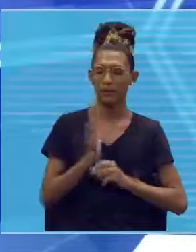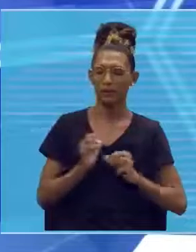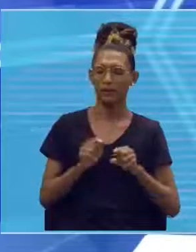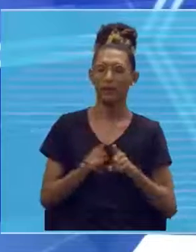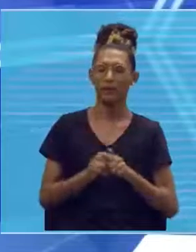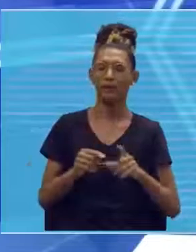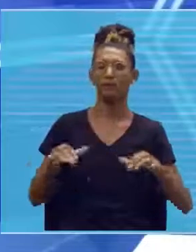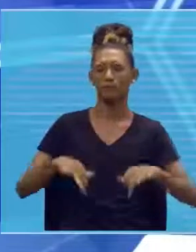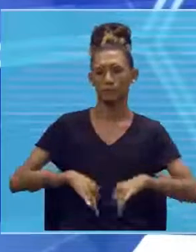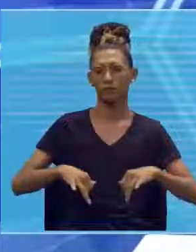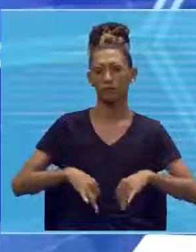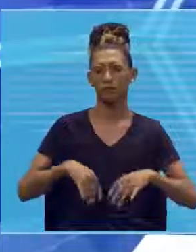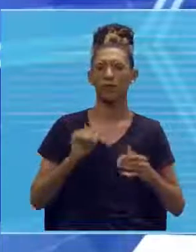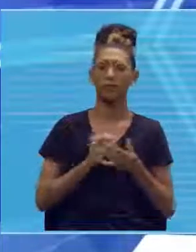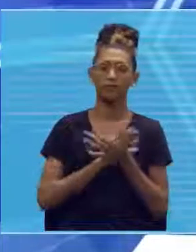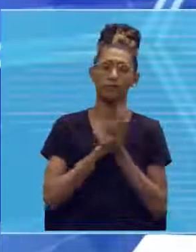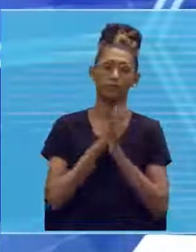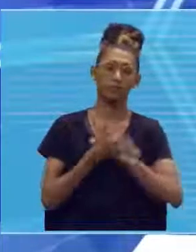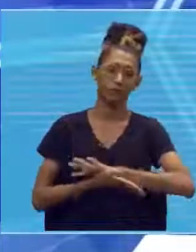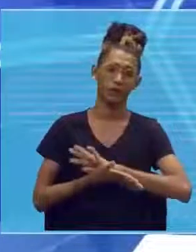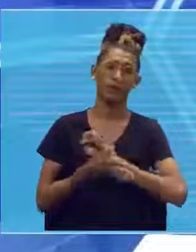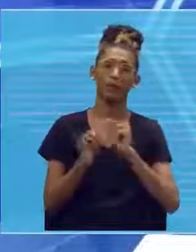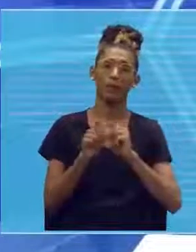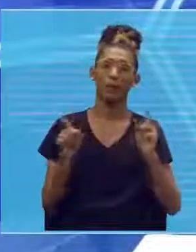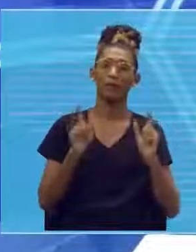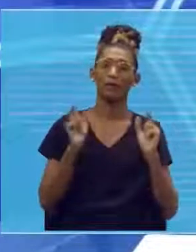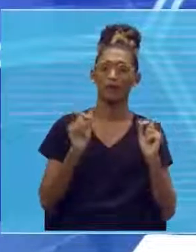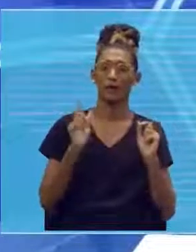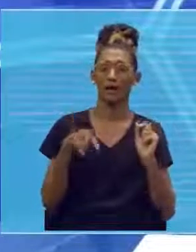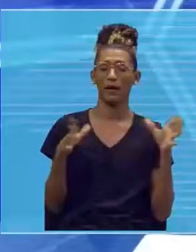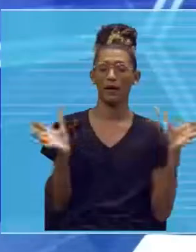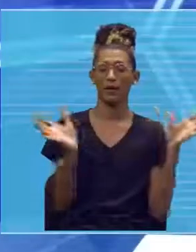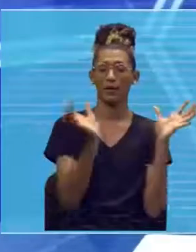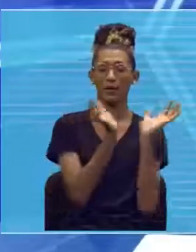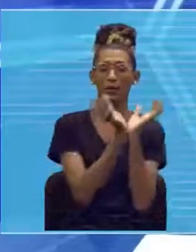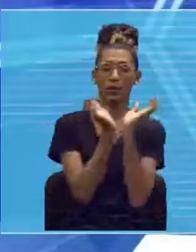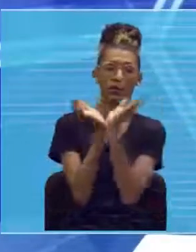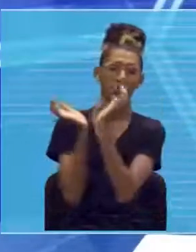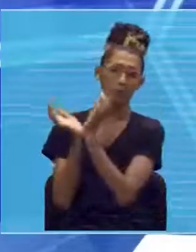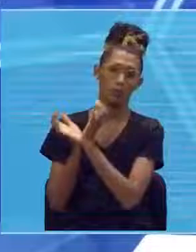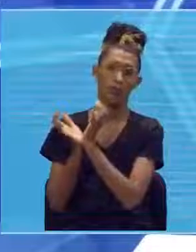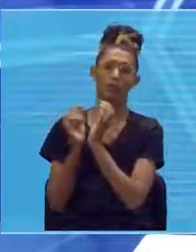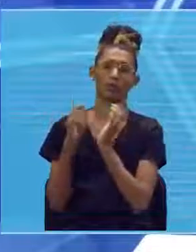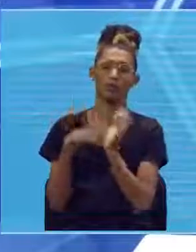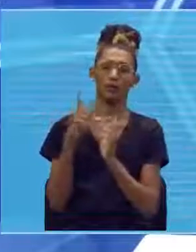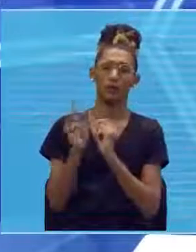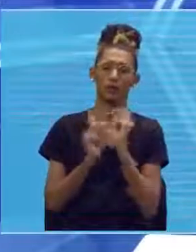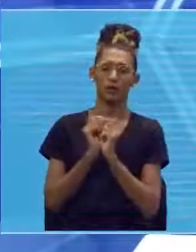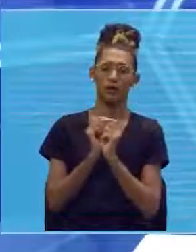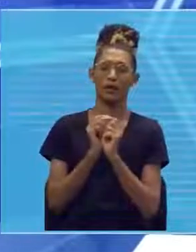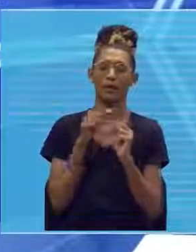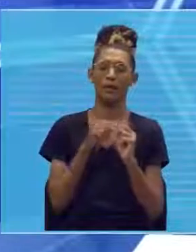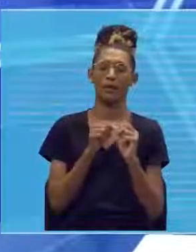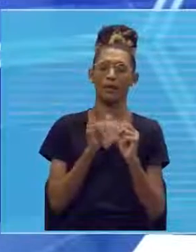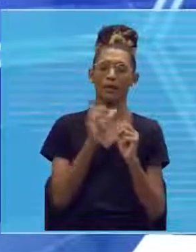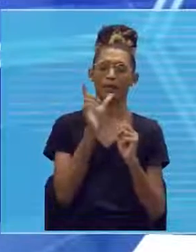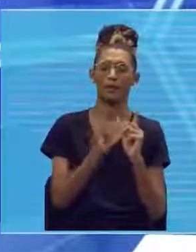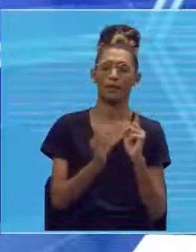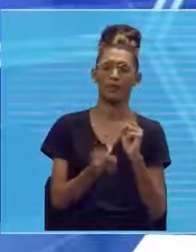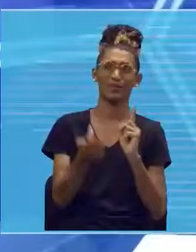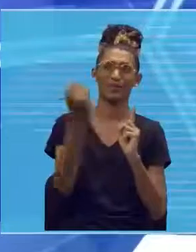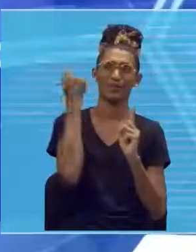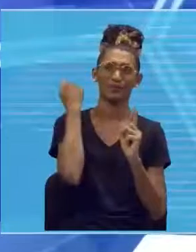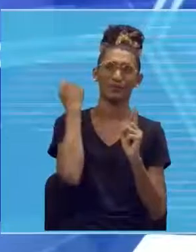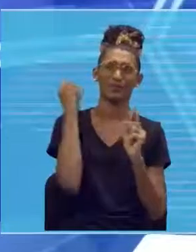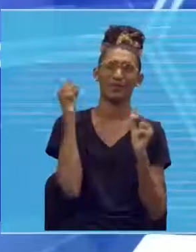sofre muito preconceito sofre mas são povos que tem como ancestrais pessoas que estavam